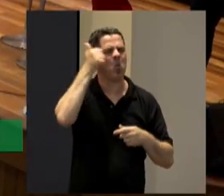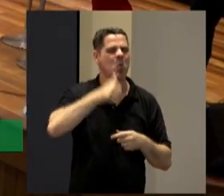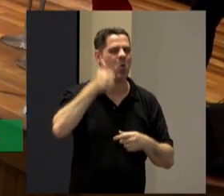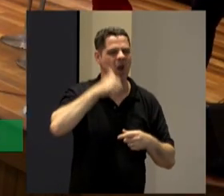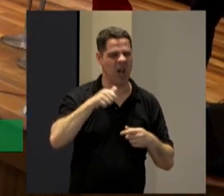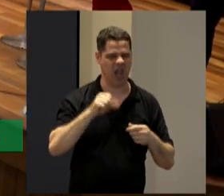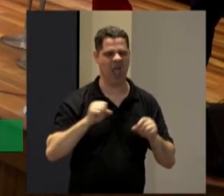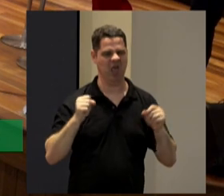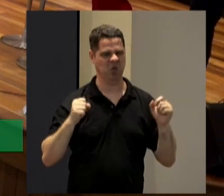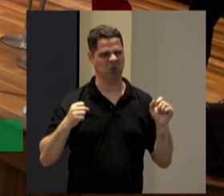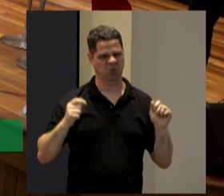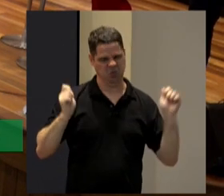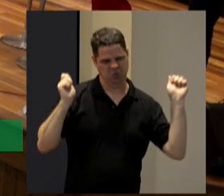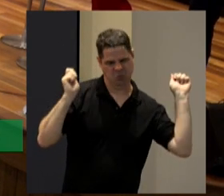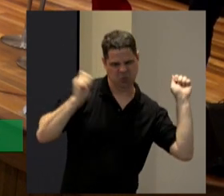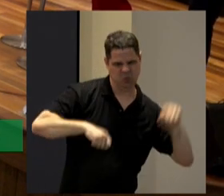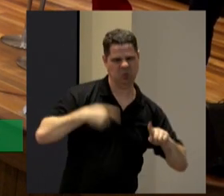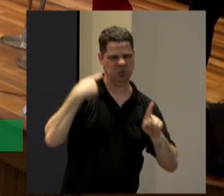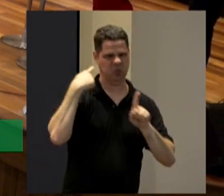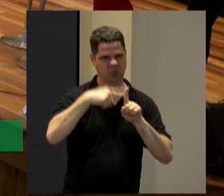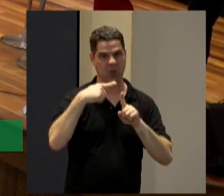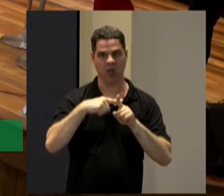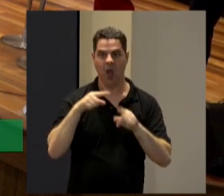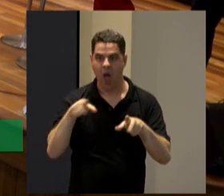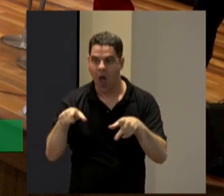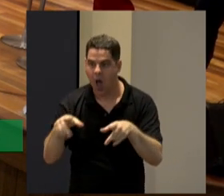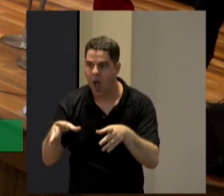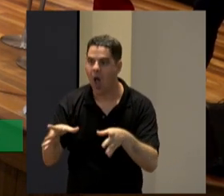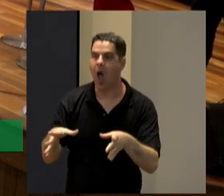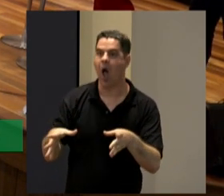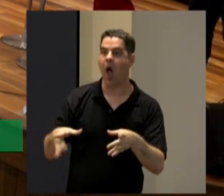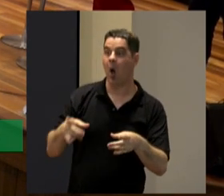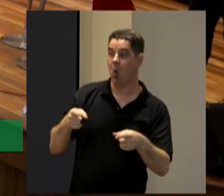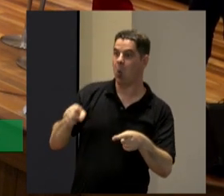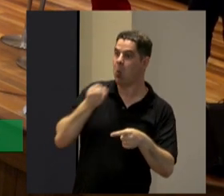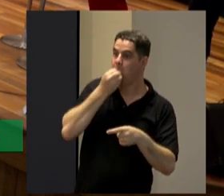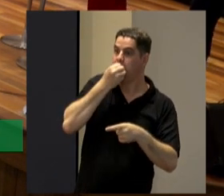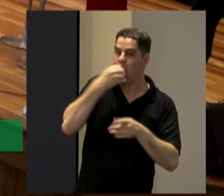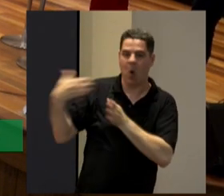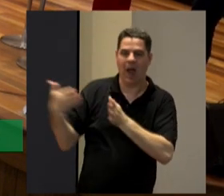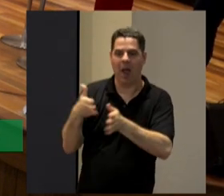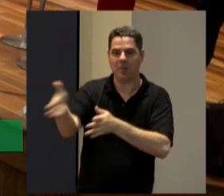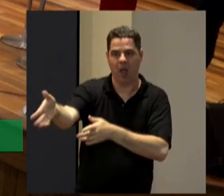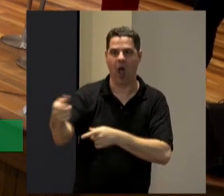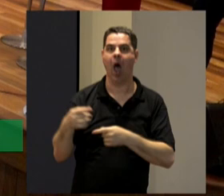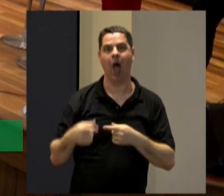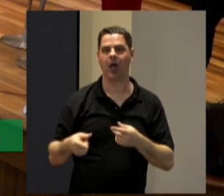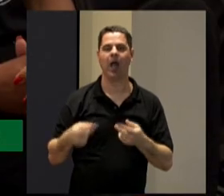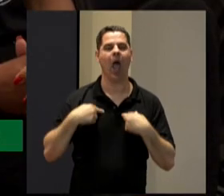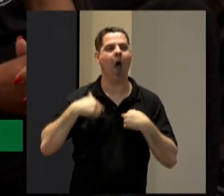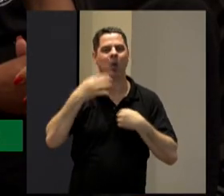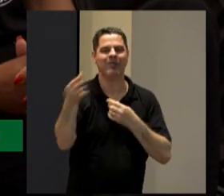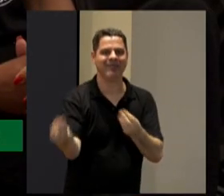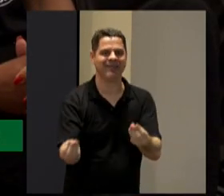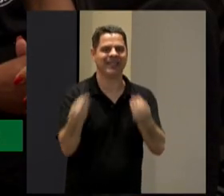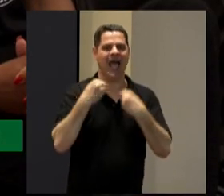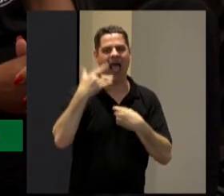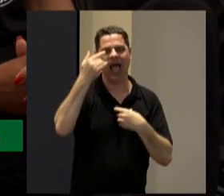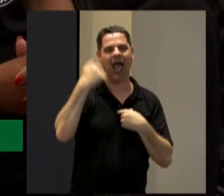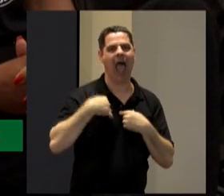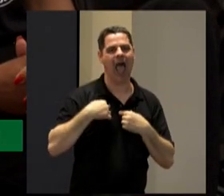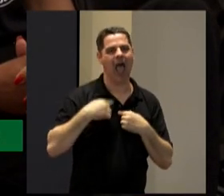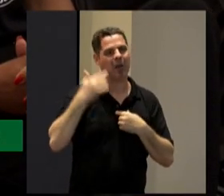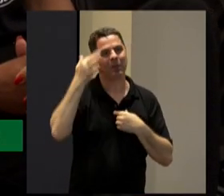tão potentes e tão inspiradoras que nos fazem, primeiro, compreender que a educação